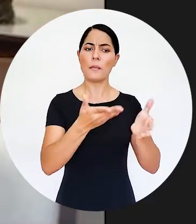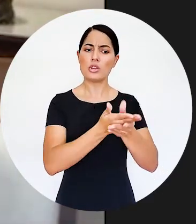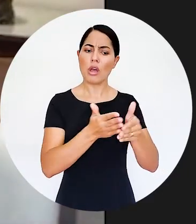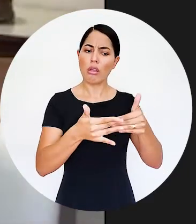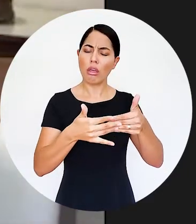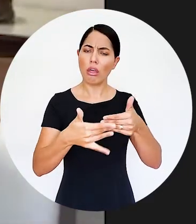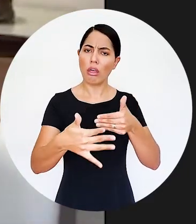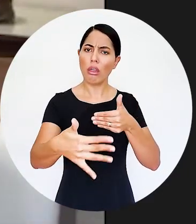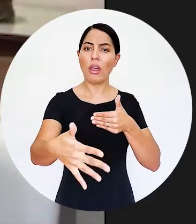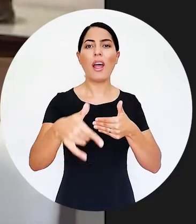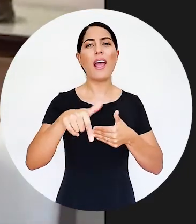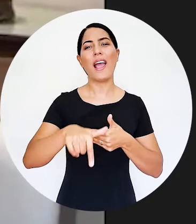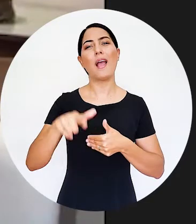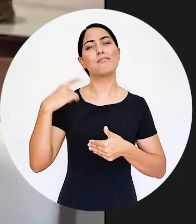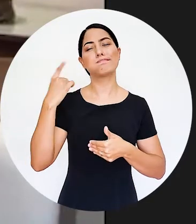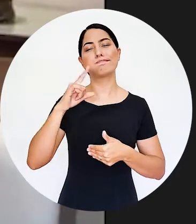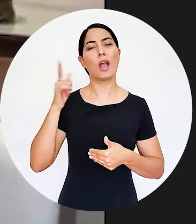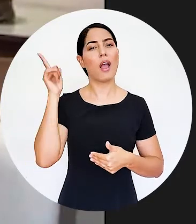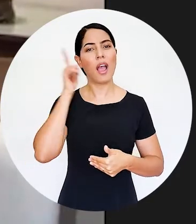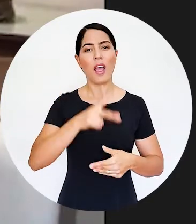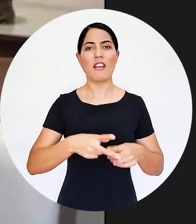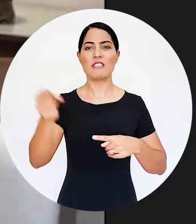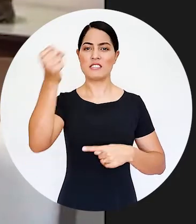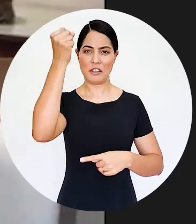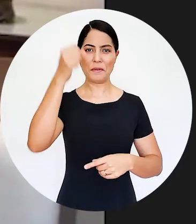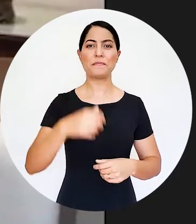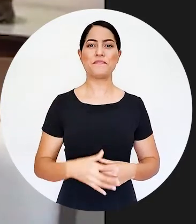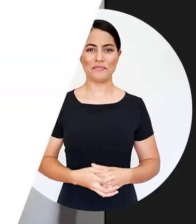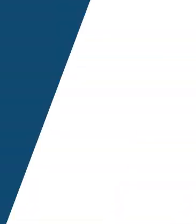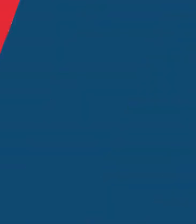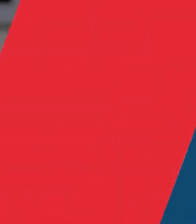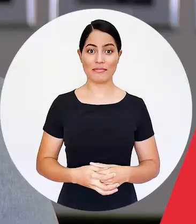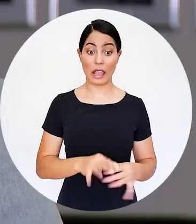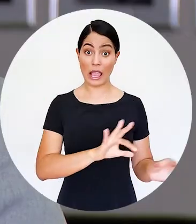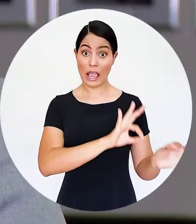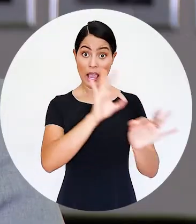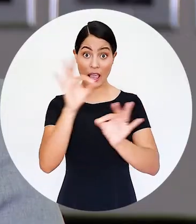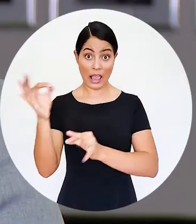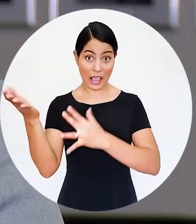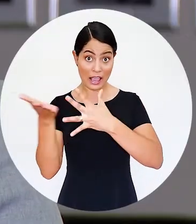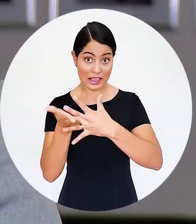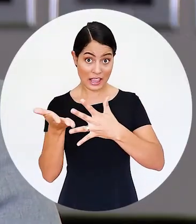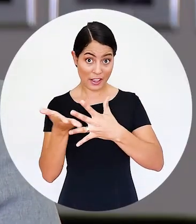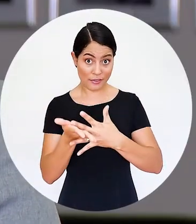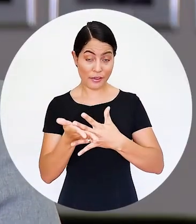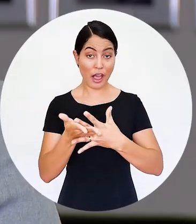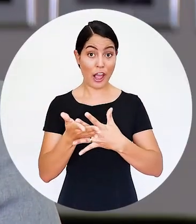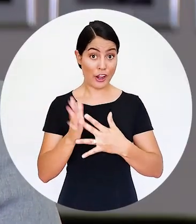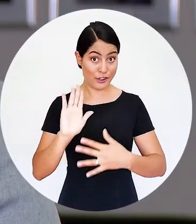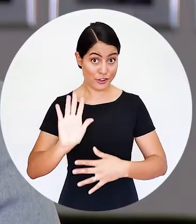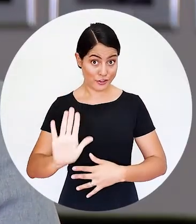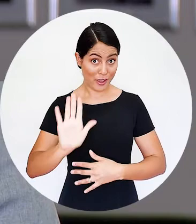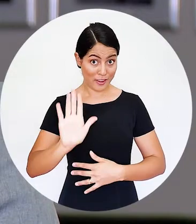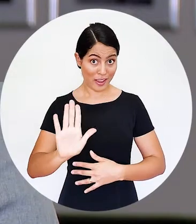em um ganho muito importante para a advocacia brasileira nós vamos para um breve intervalo e voltamos